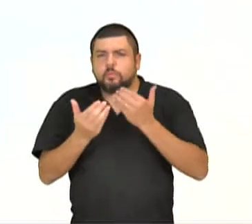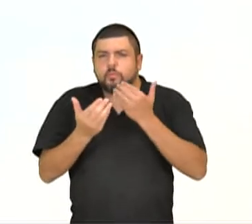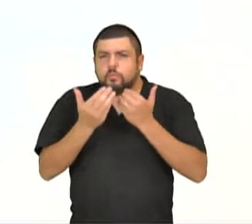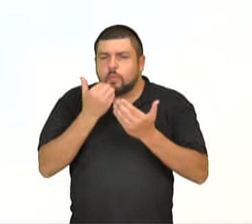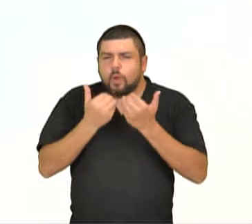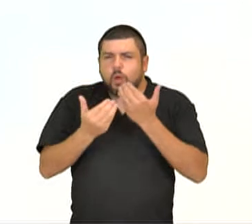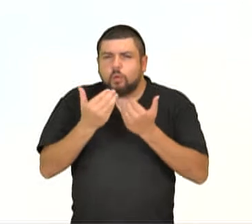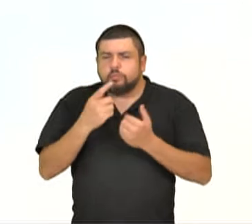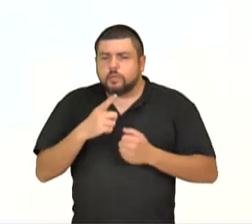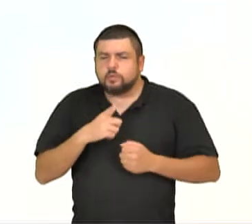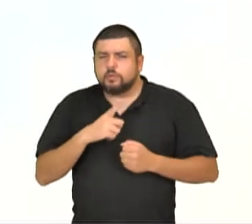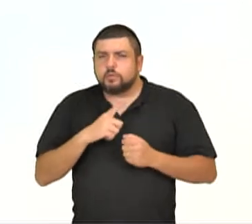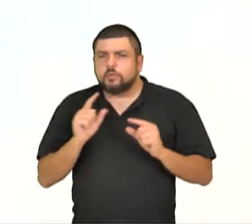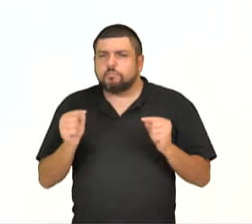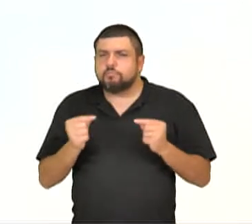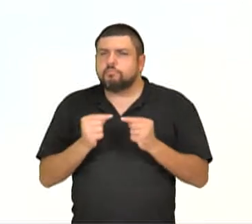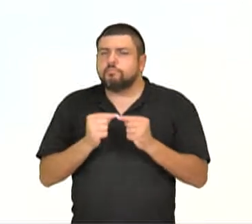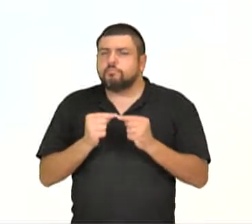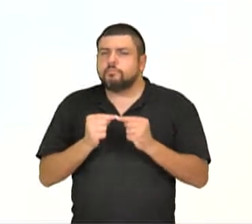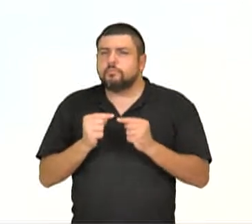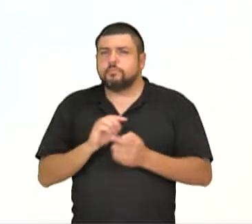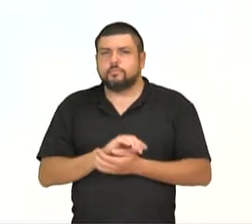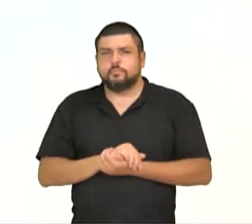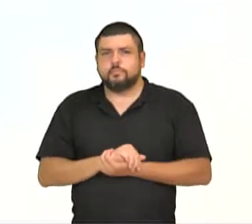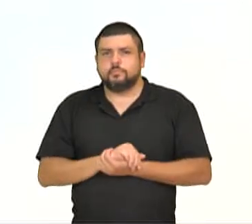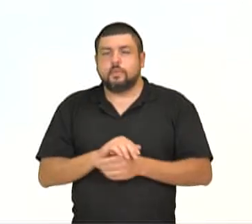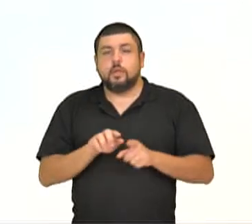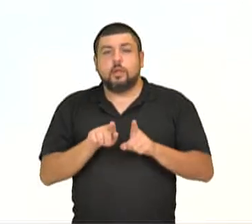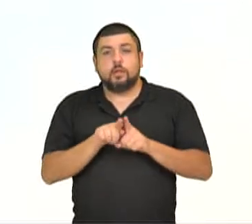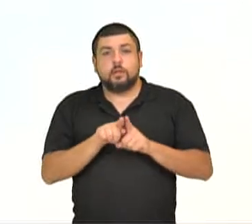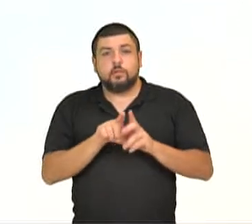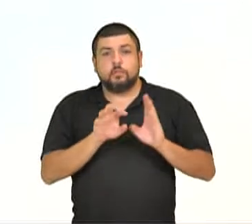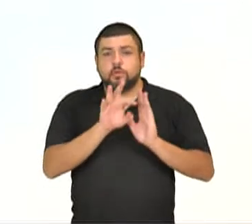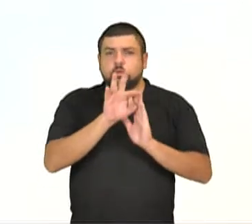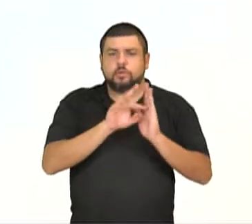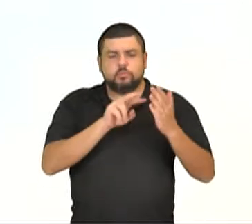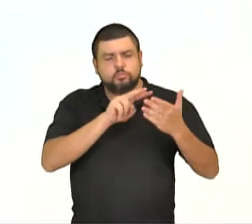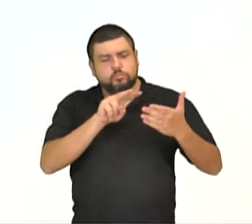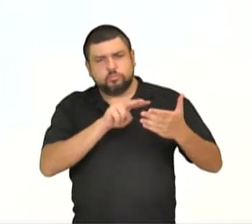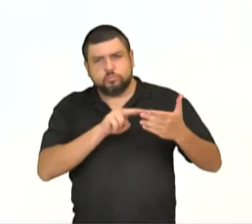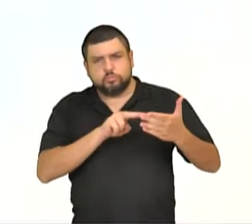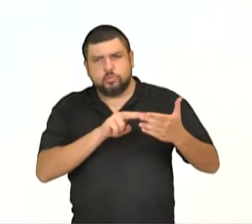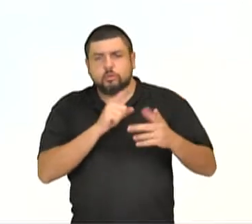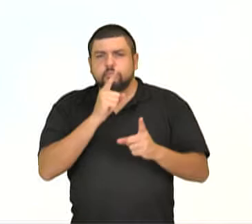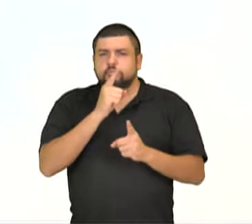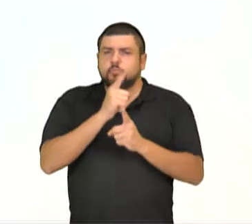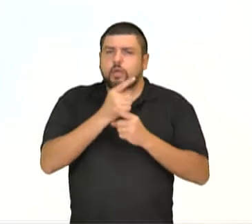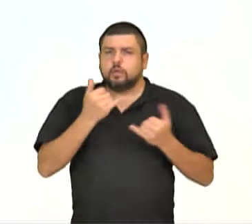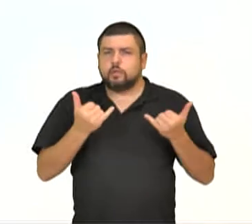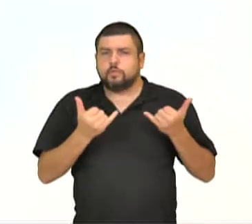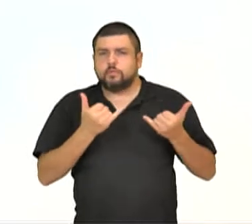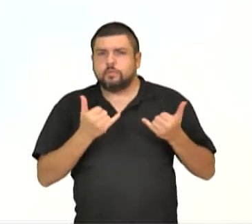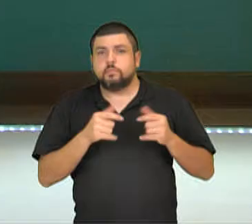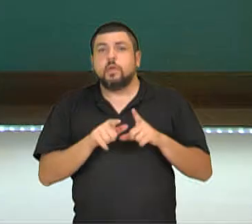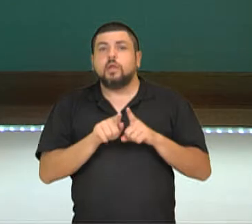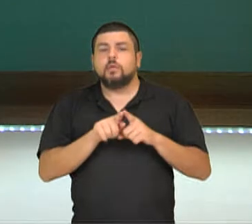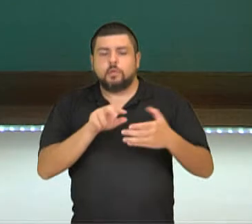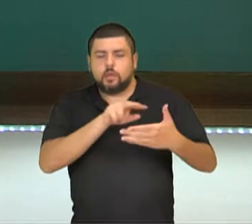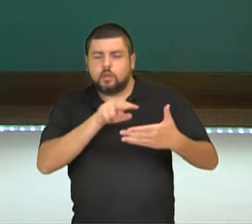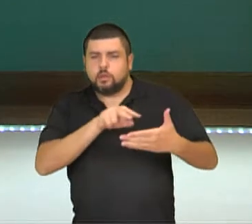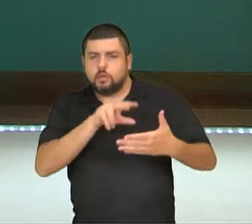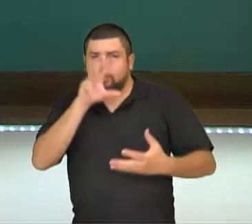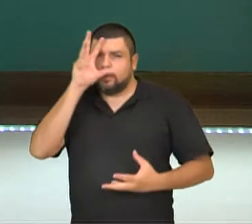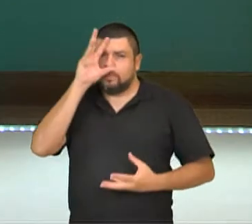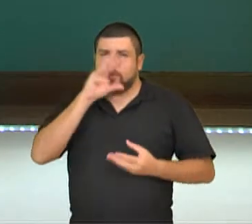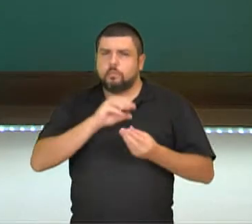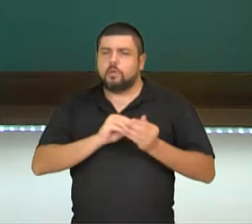Que comida que combina? Localizar informações explícitas no texto e inferir informações implícitas no